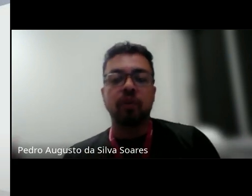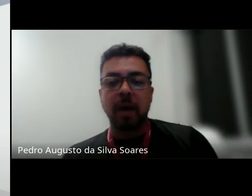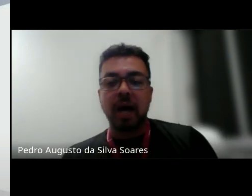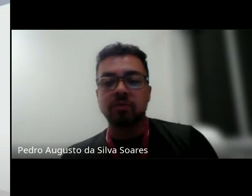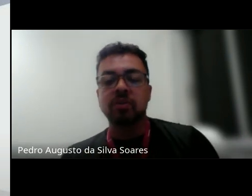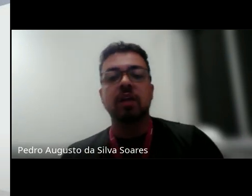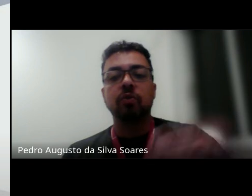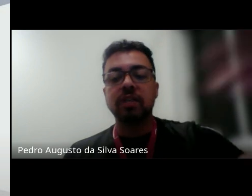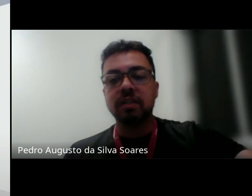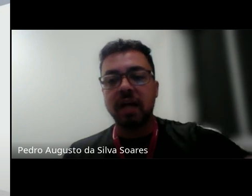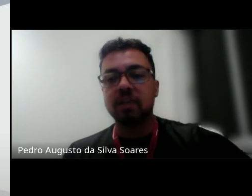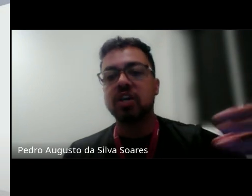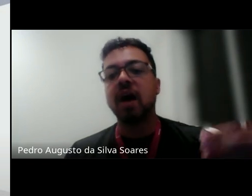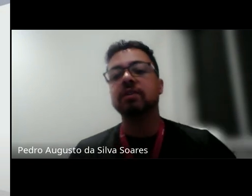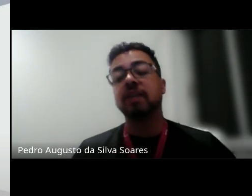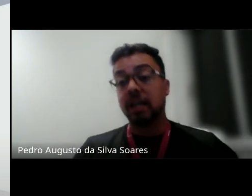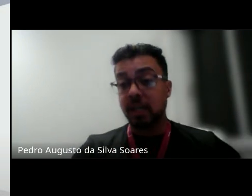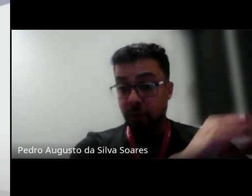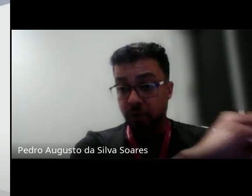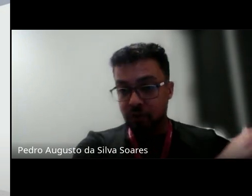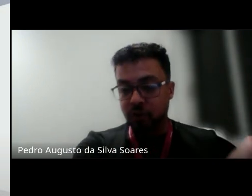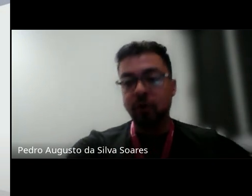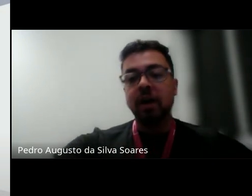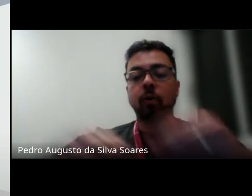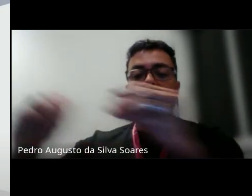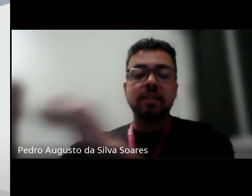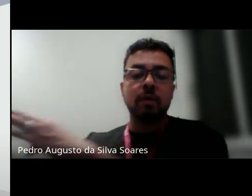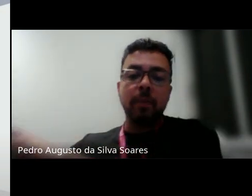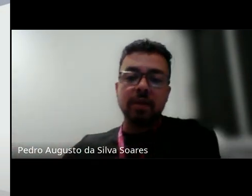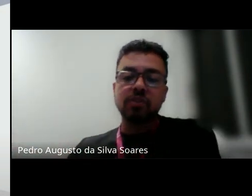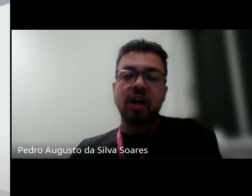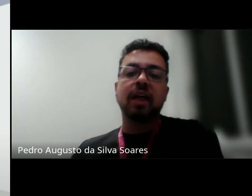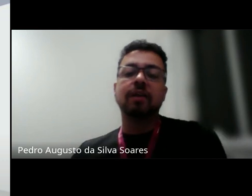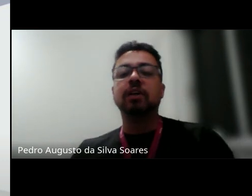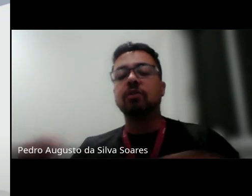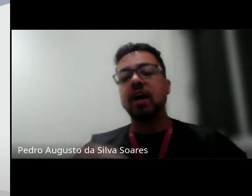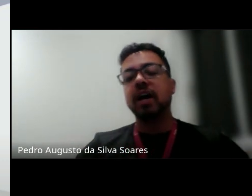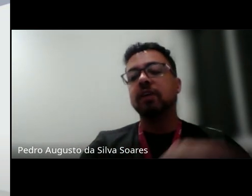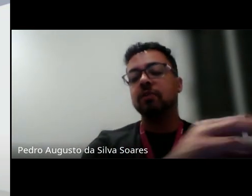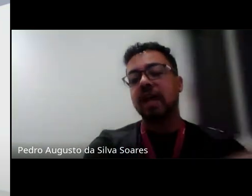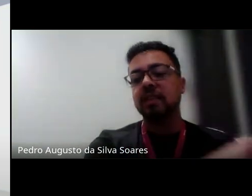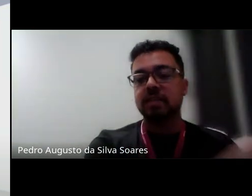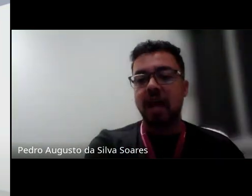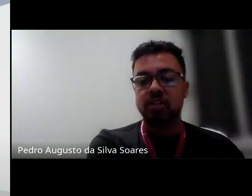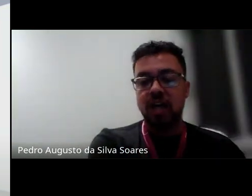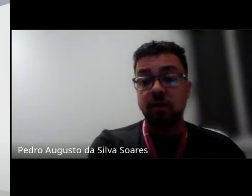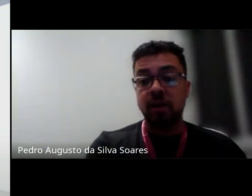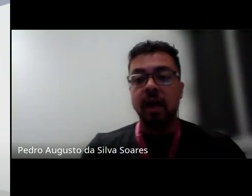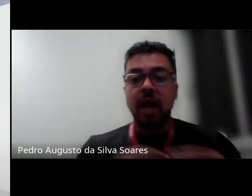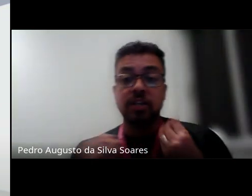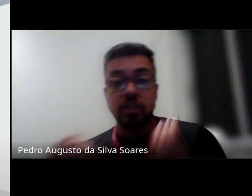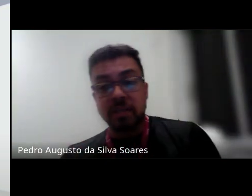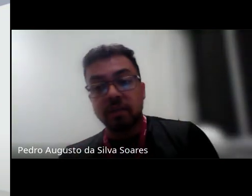outros formatos? Estou usando em sala de aula? Será que aquele professor ele está com o mesmo jaleco, que é o jaleco que é usado em sala de